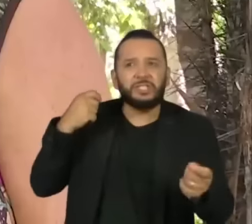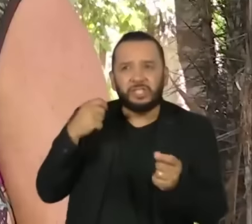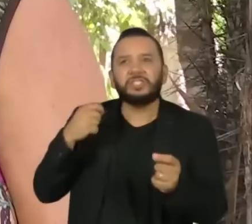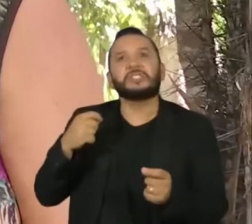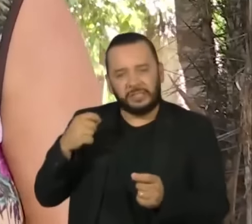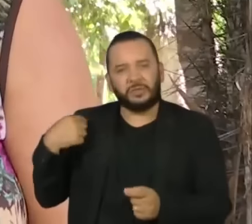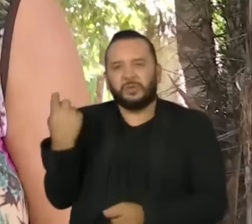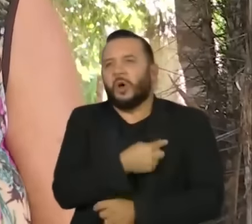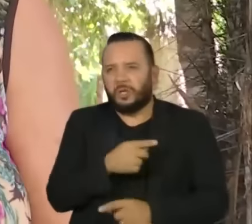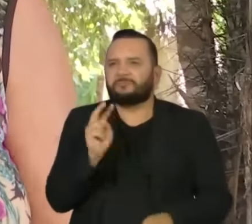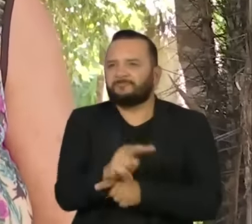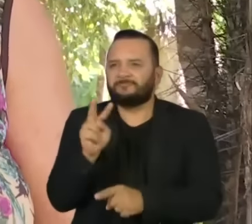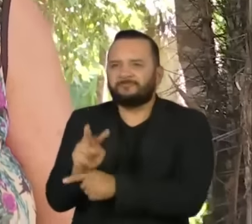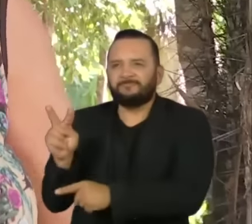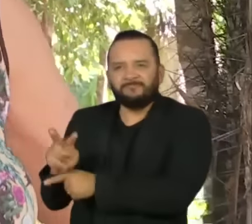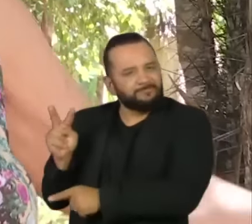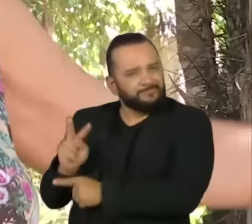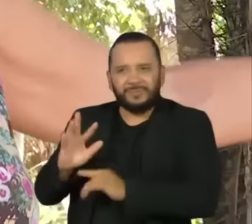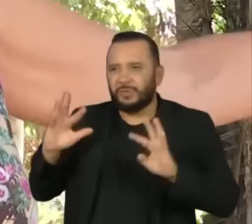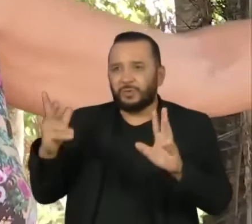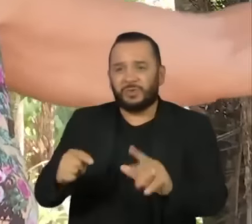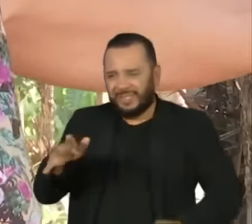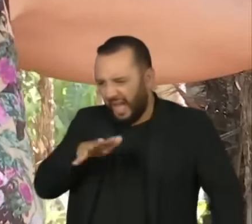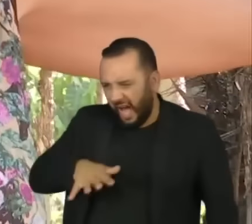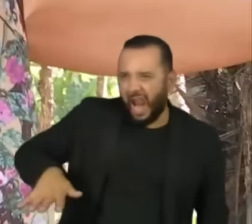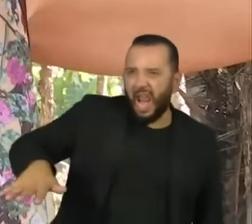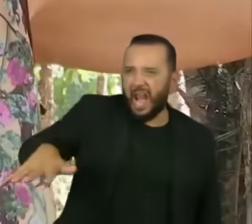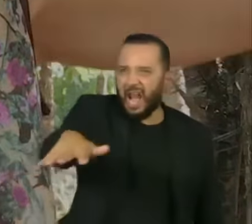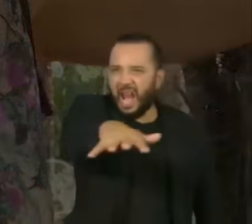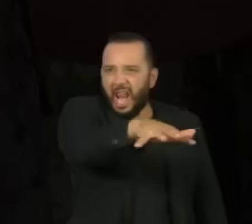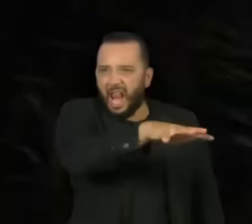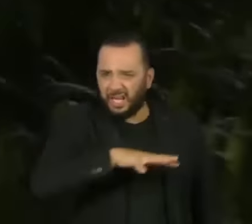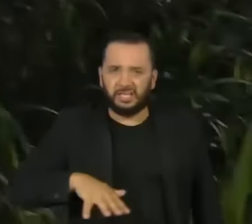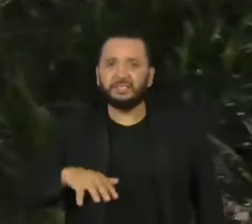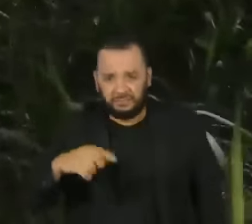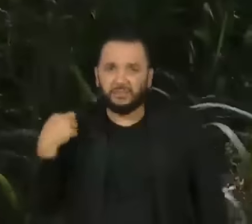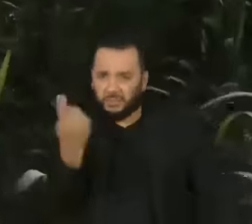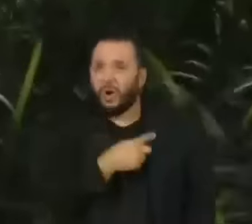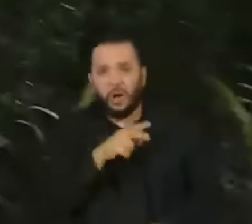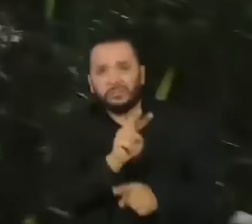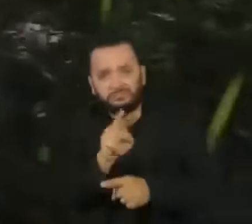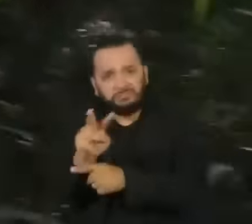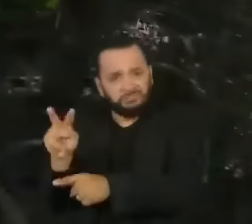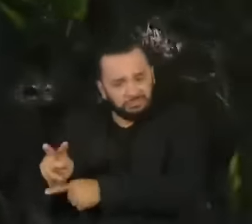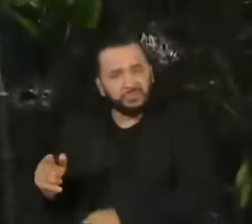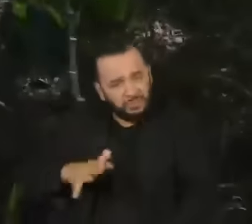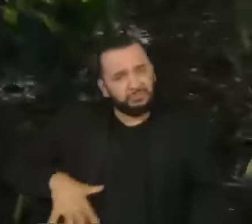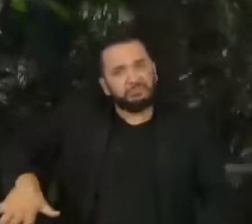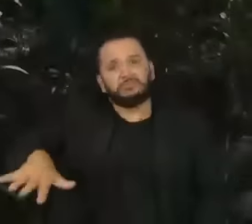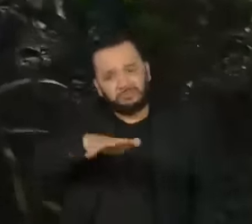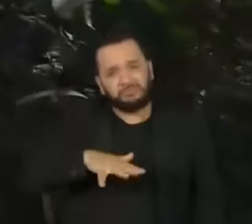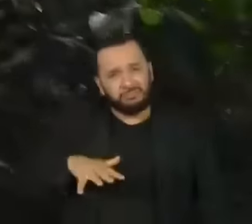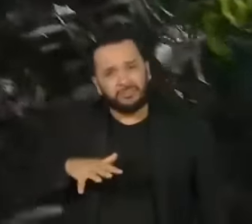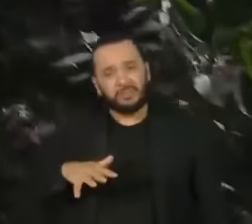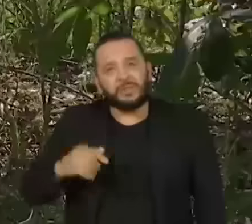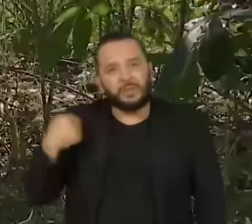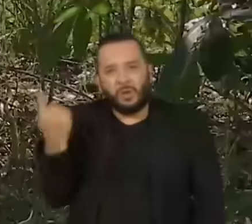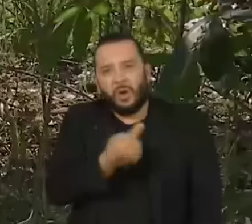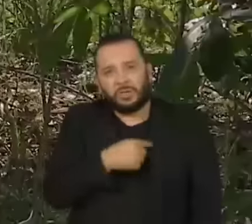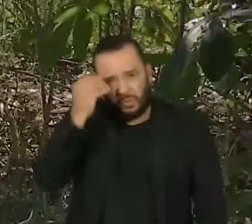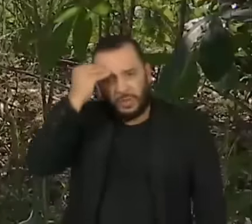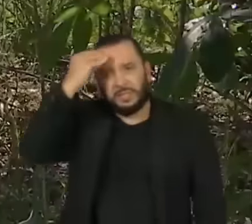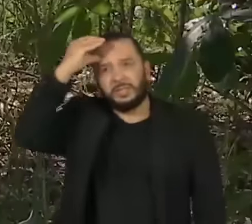conservador, que nem aqui nós, essa terra aqui, que tudo é nós que estamos conservando, tudo através do nosso conhecimento,